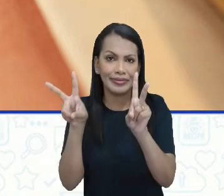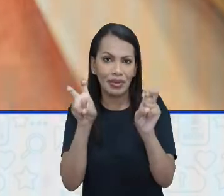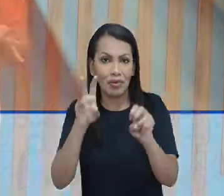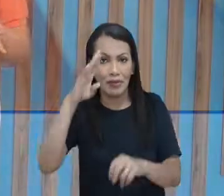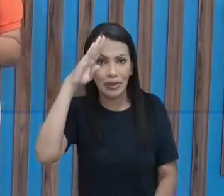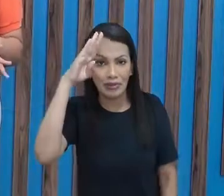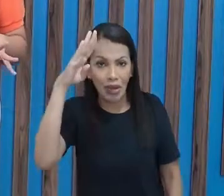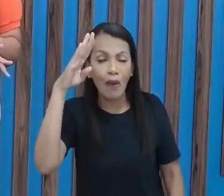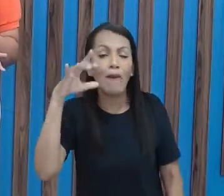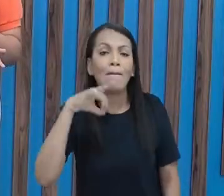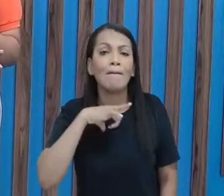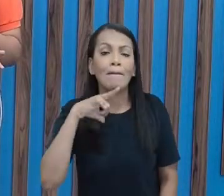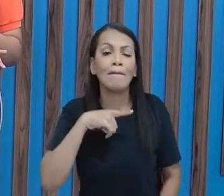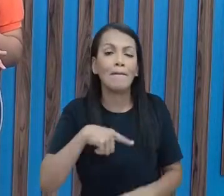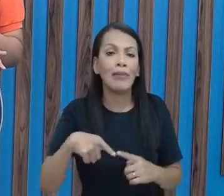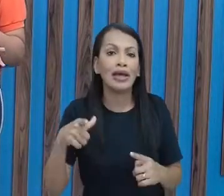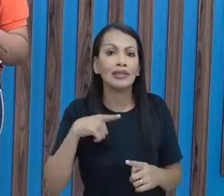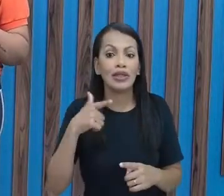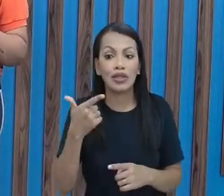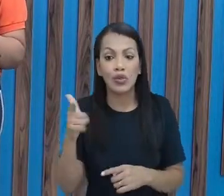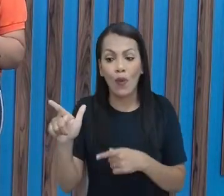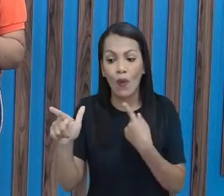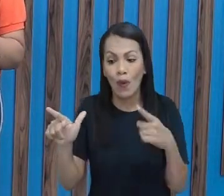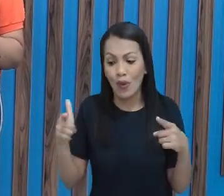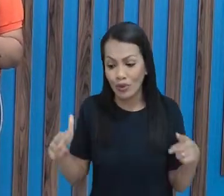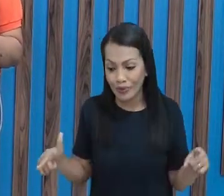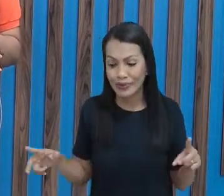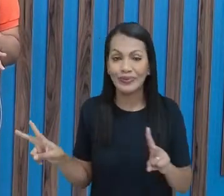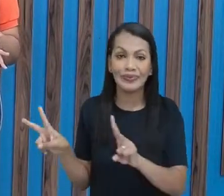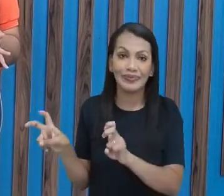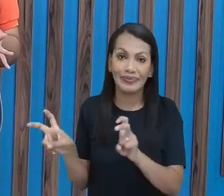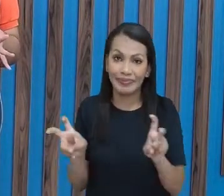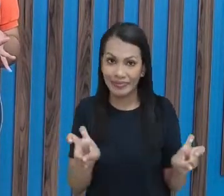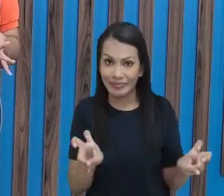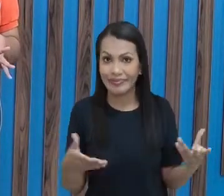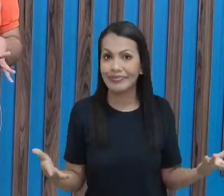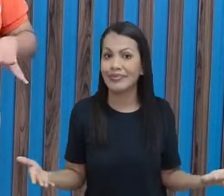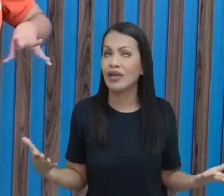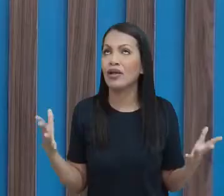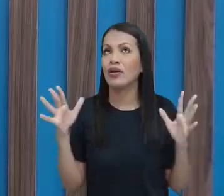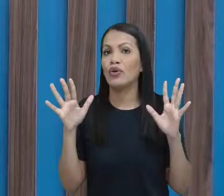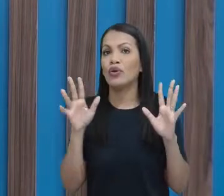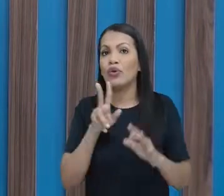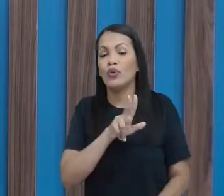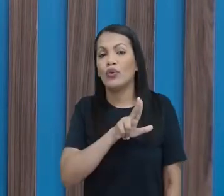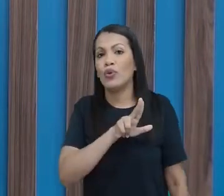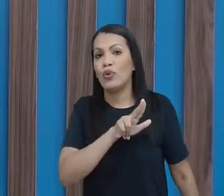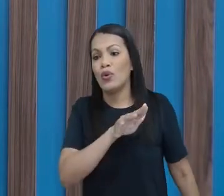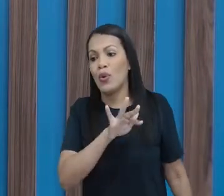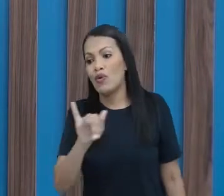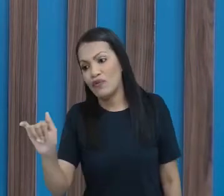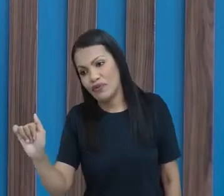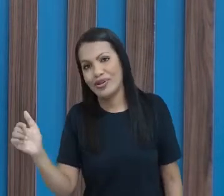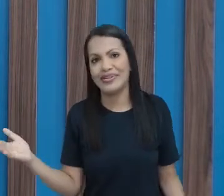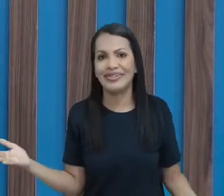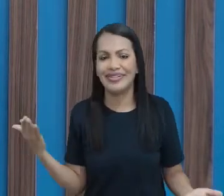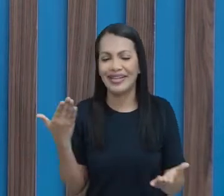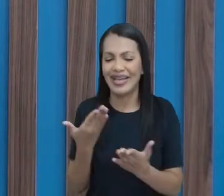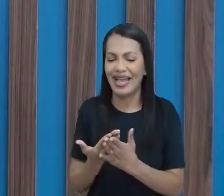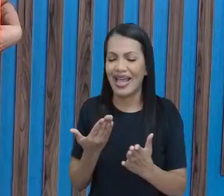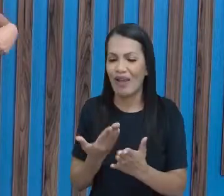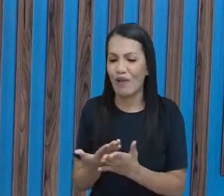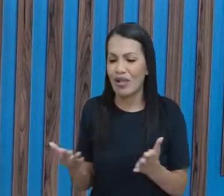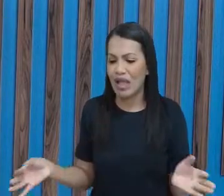ali para auxiliá-lo. Ufa! Professora Adriana, a nossa aula acabou por aqui. Gente, Foi o que você